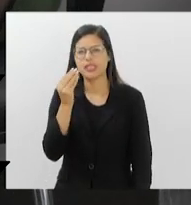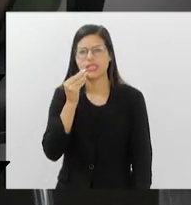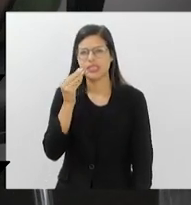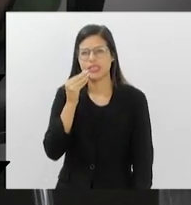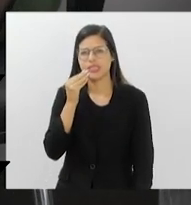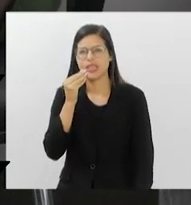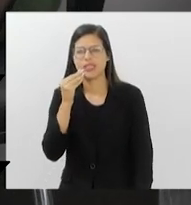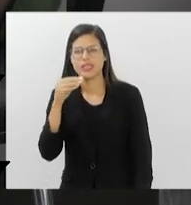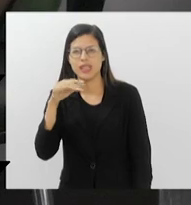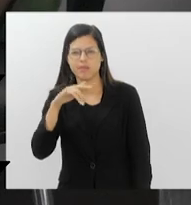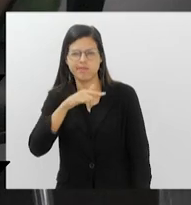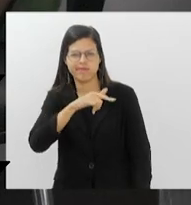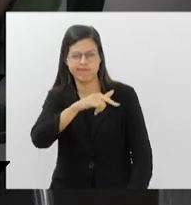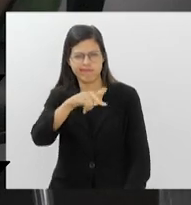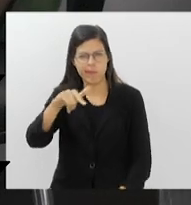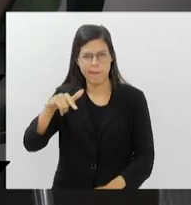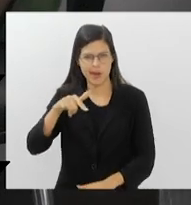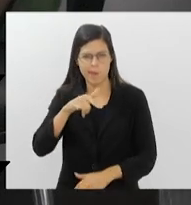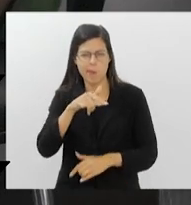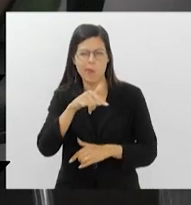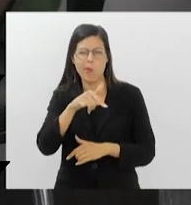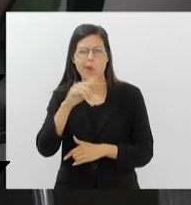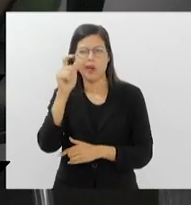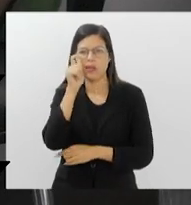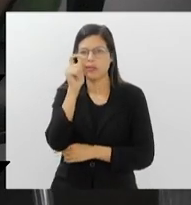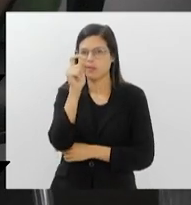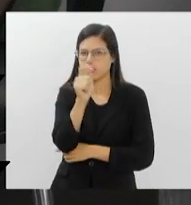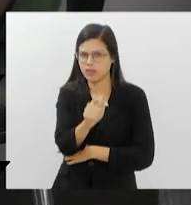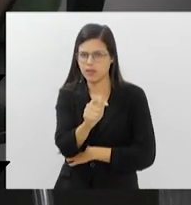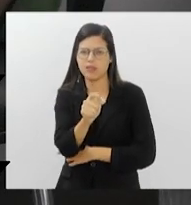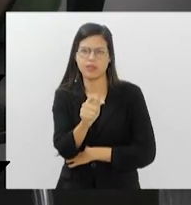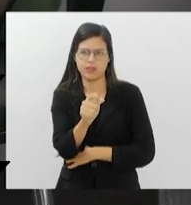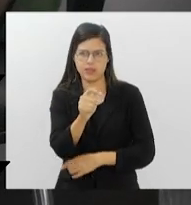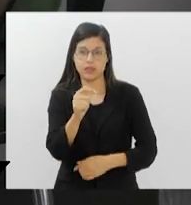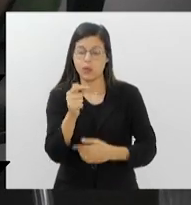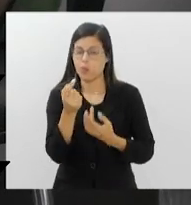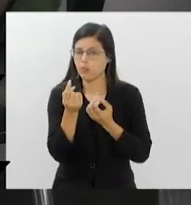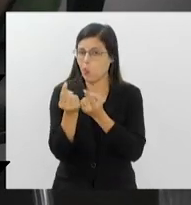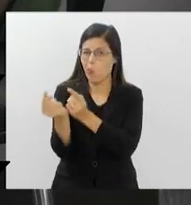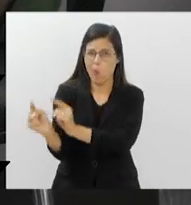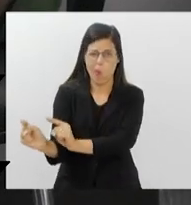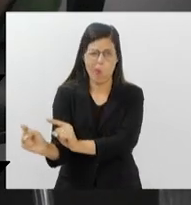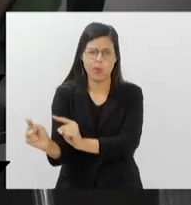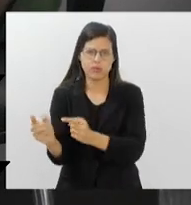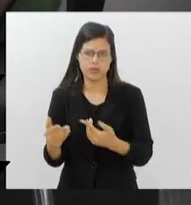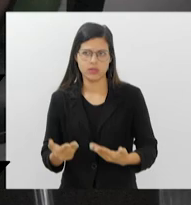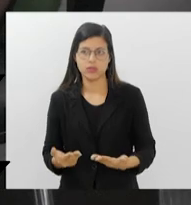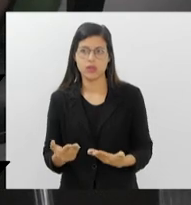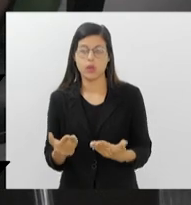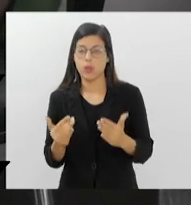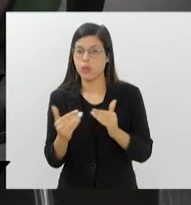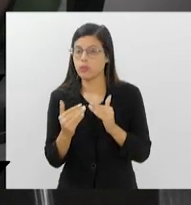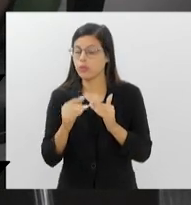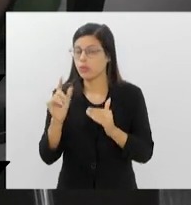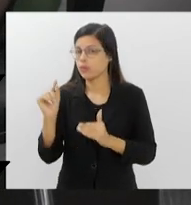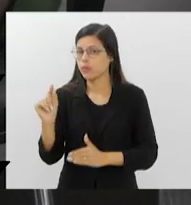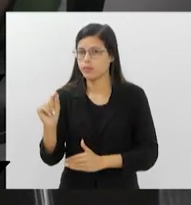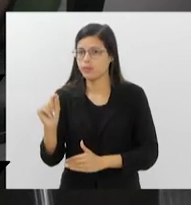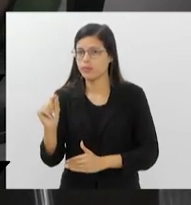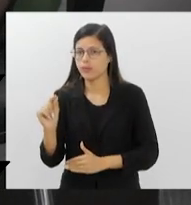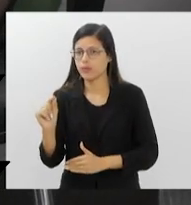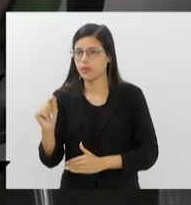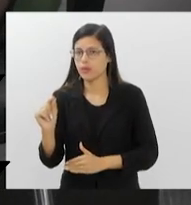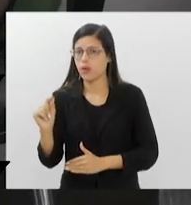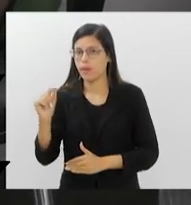que sai interesses espúrios eu sou absolutamente contrário eu sou favorável senhor presidente já que